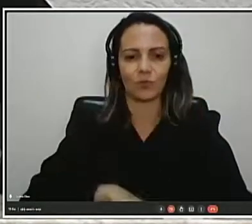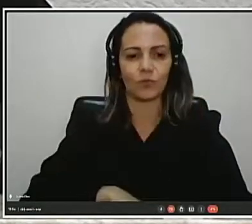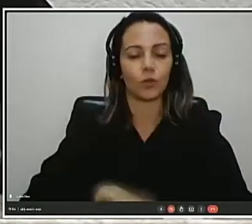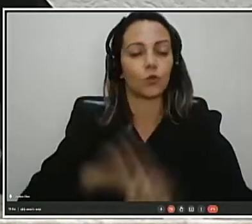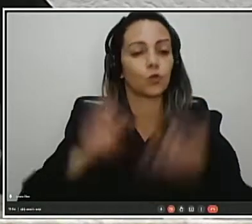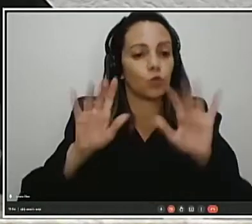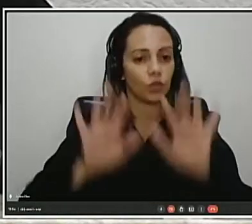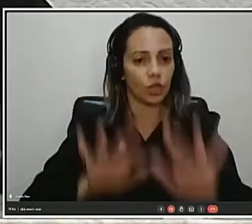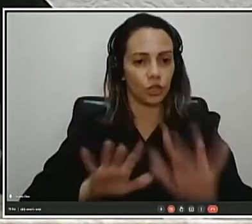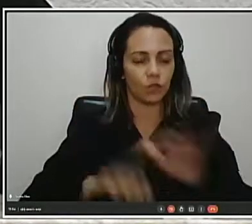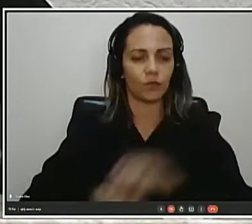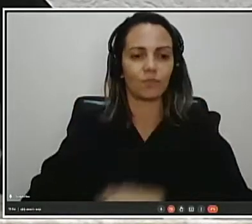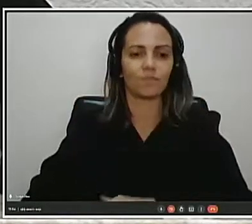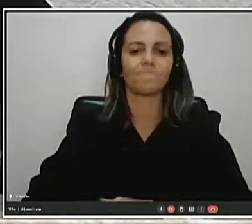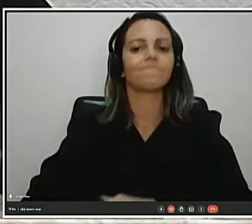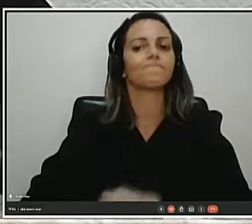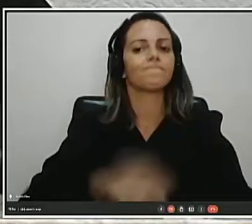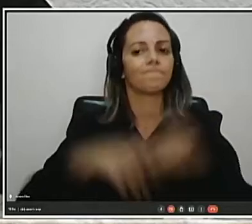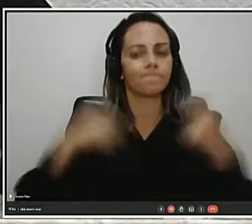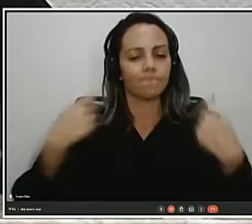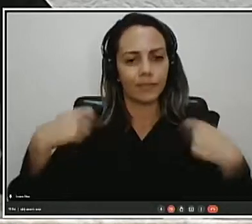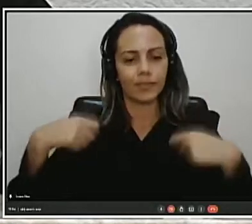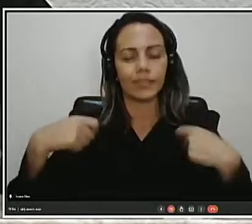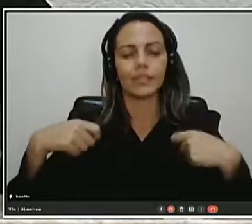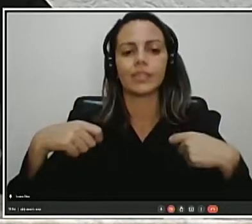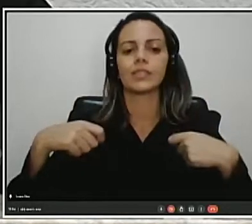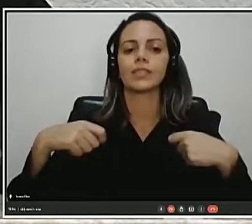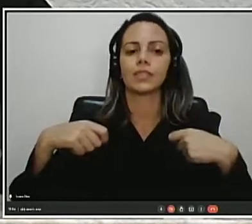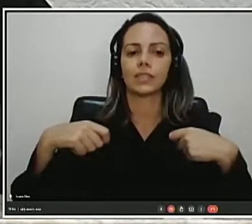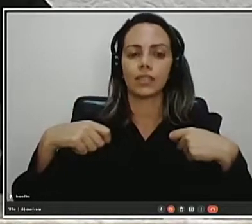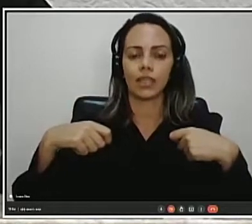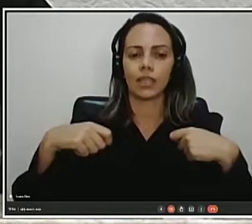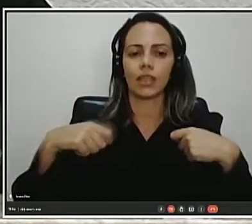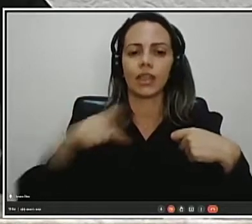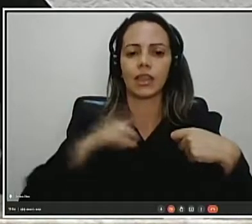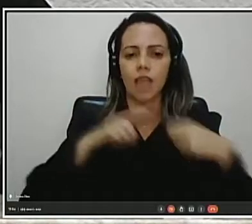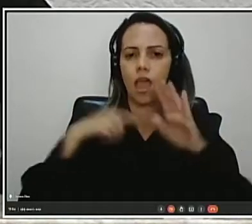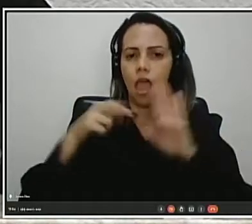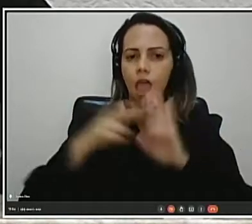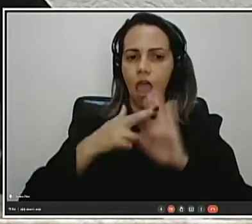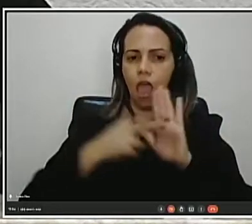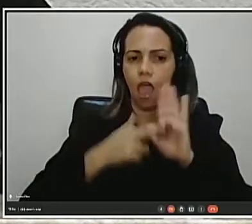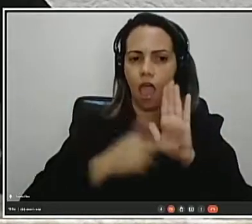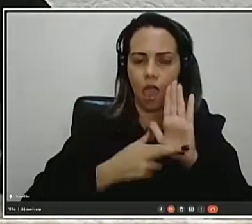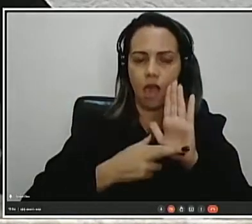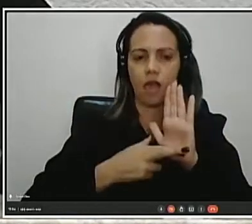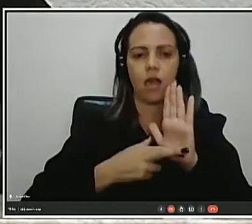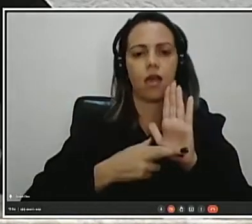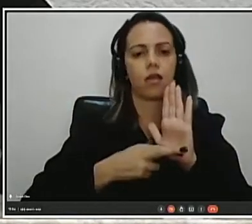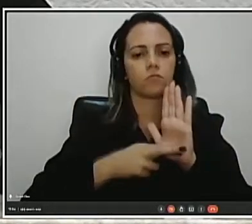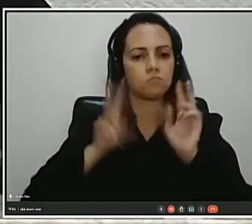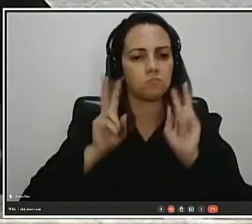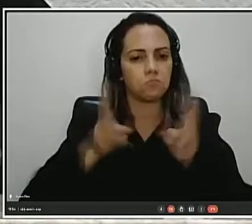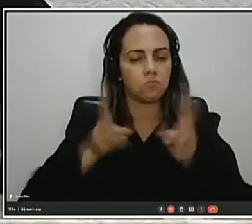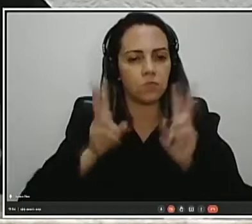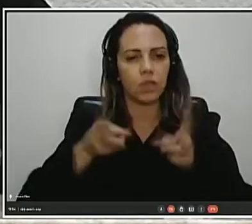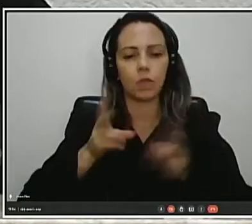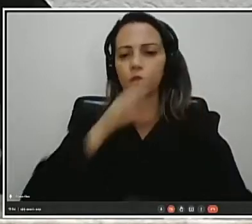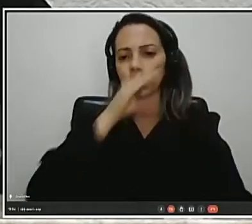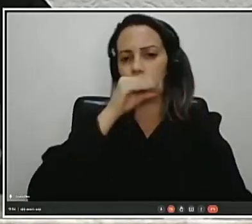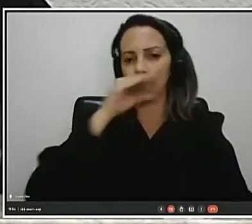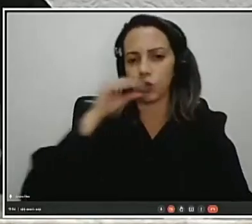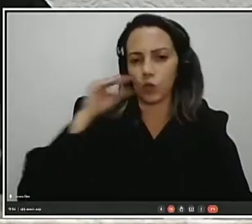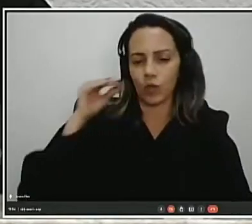Justificativa. Devem ser consideradas e adotadas as mesmas regras dos servidores que